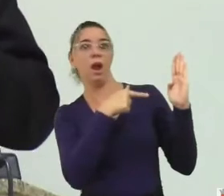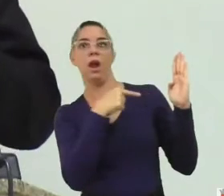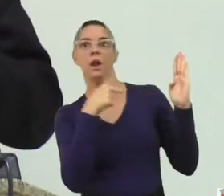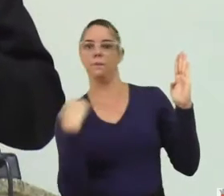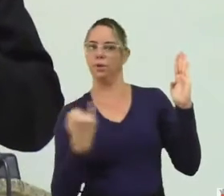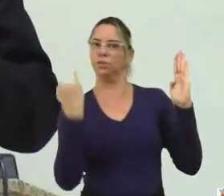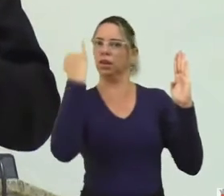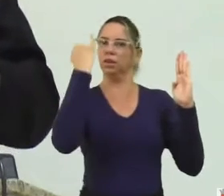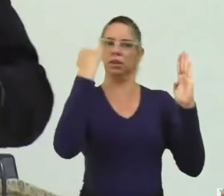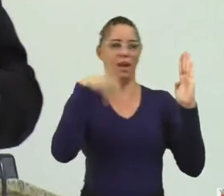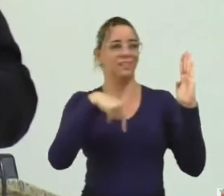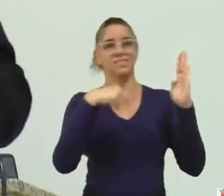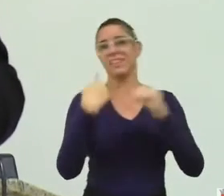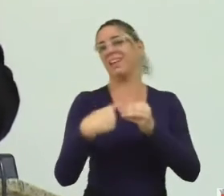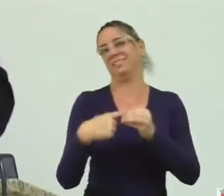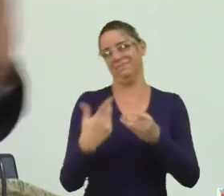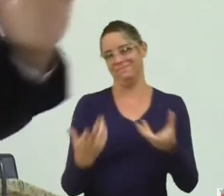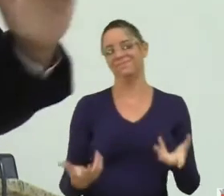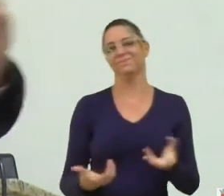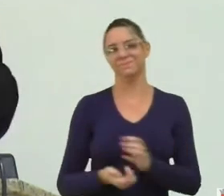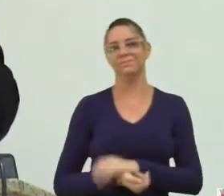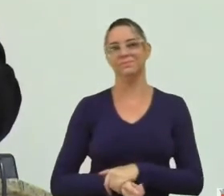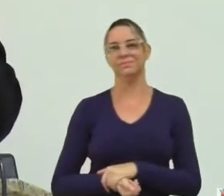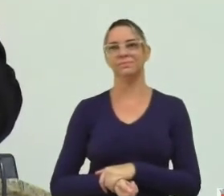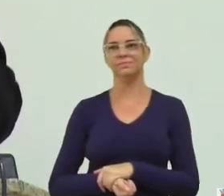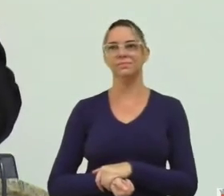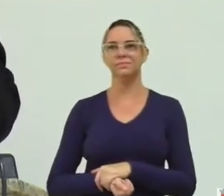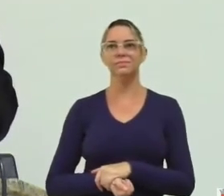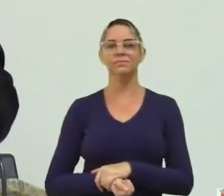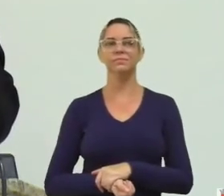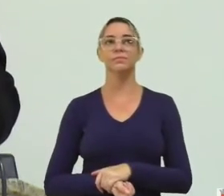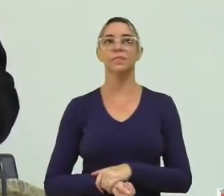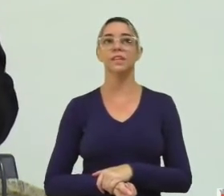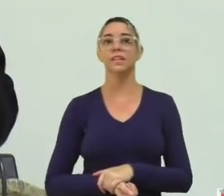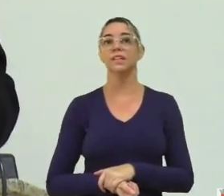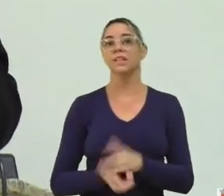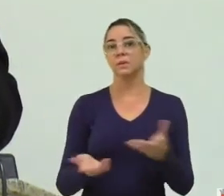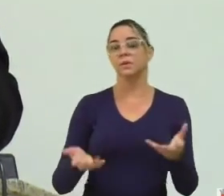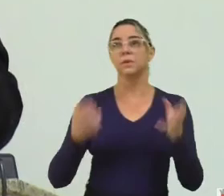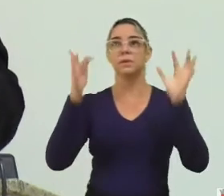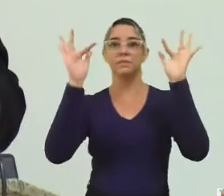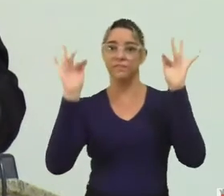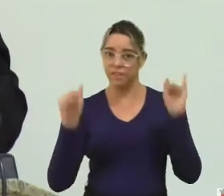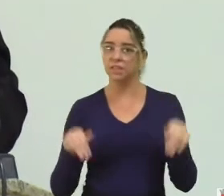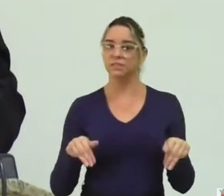Una. E para finalizar aqui,